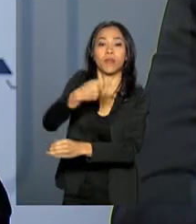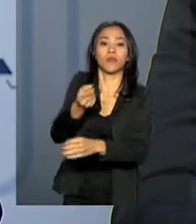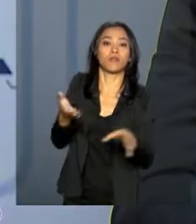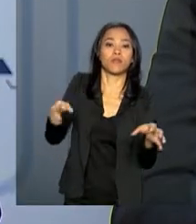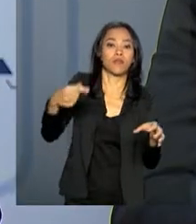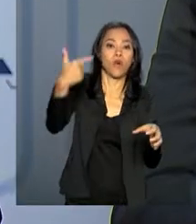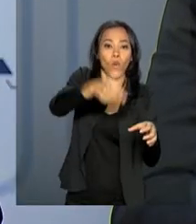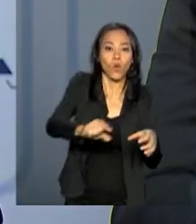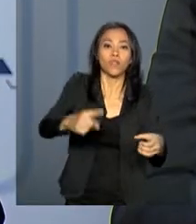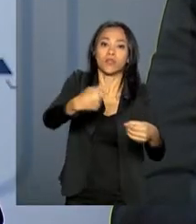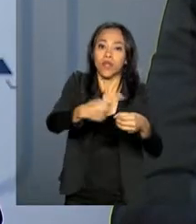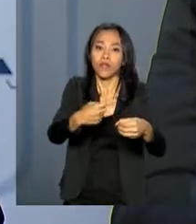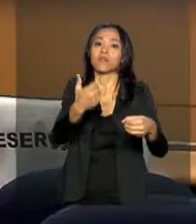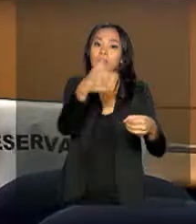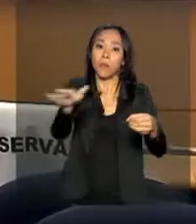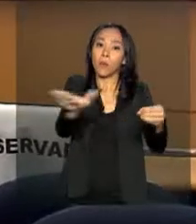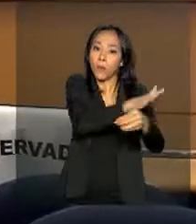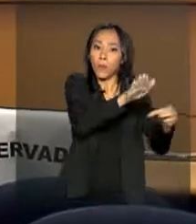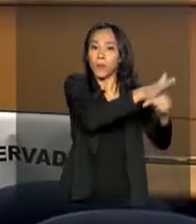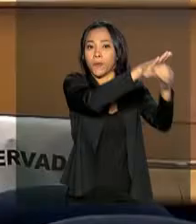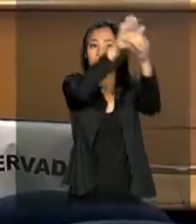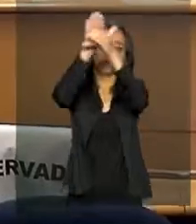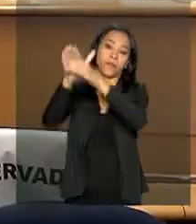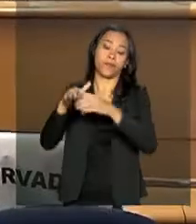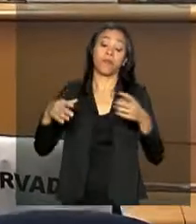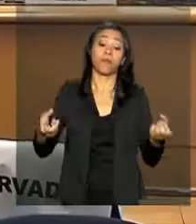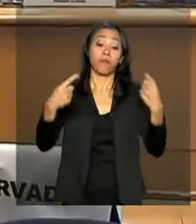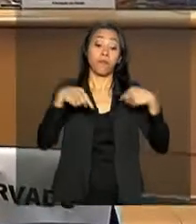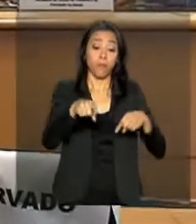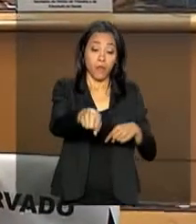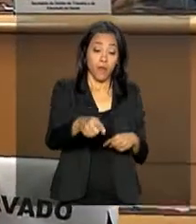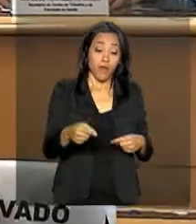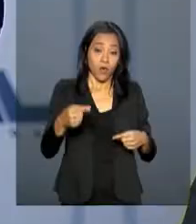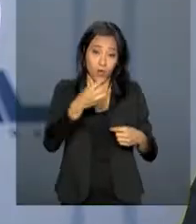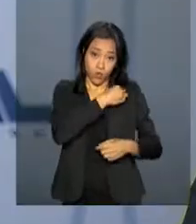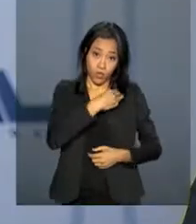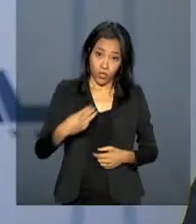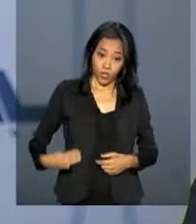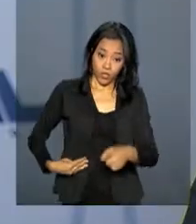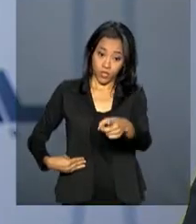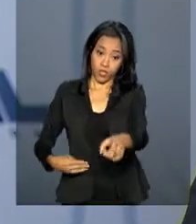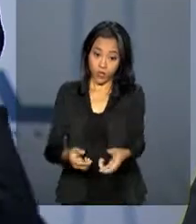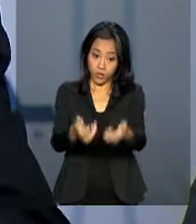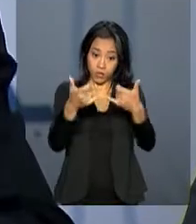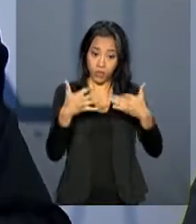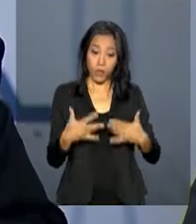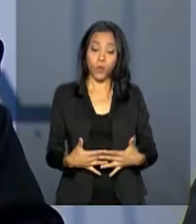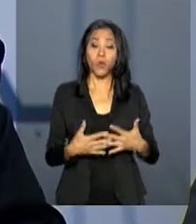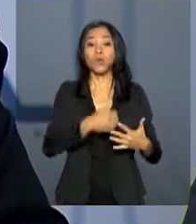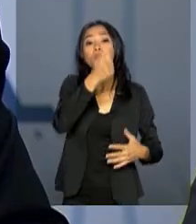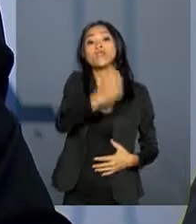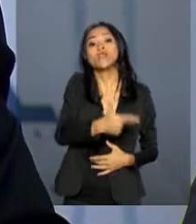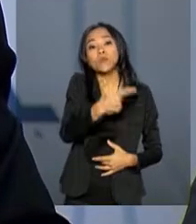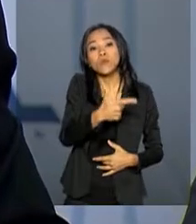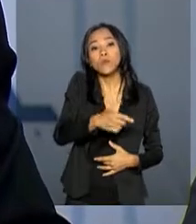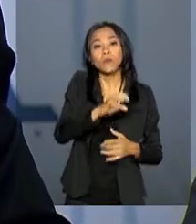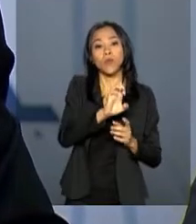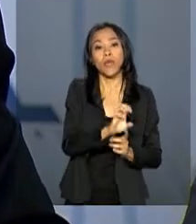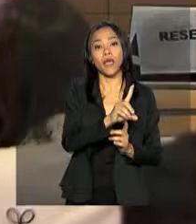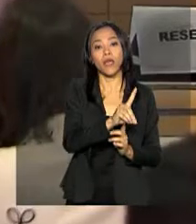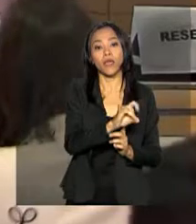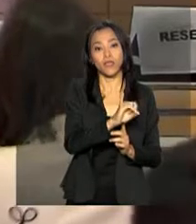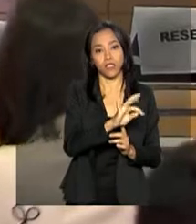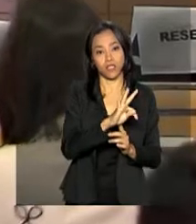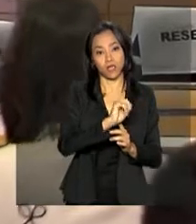naquele município o ministro gilberto occhi também adiantou que um segundo edital será lançado na semana que